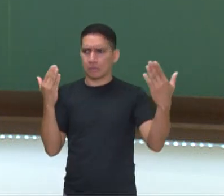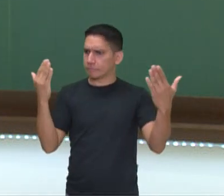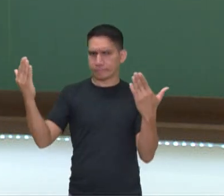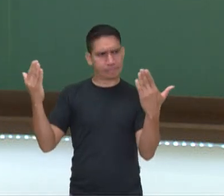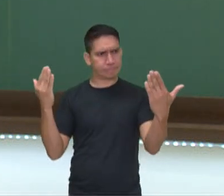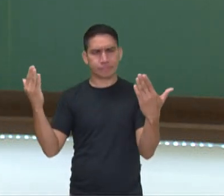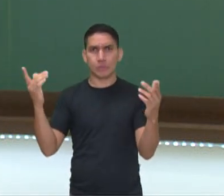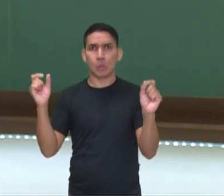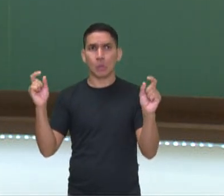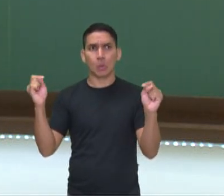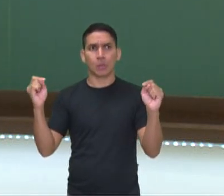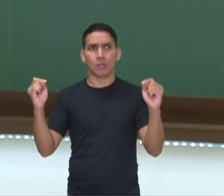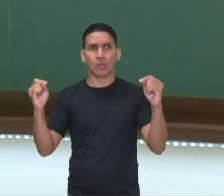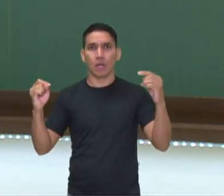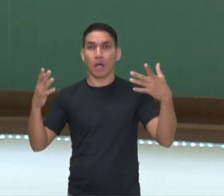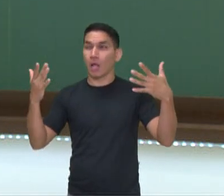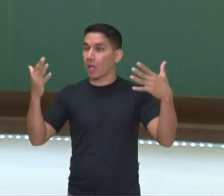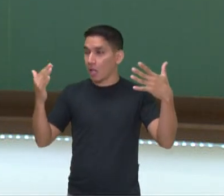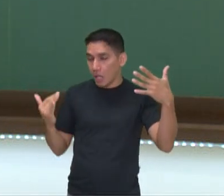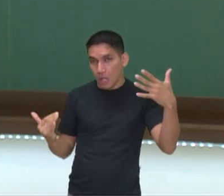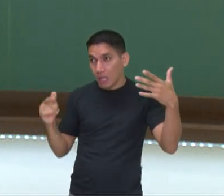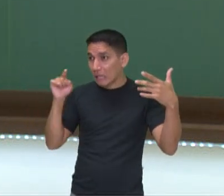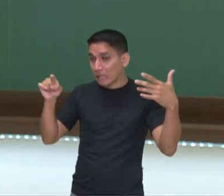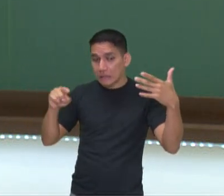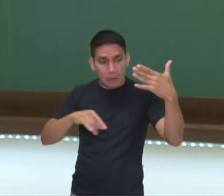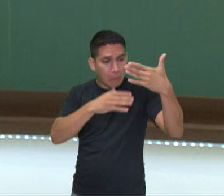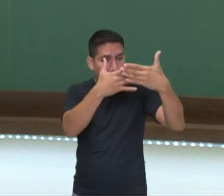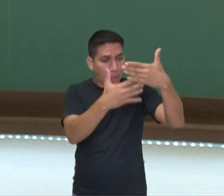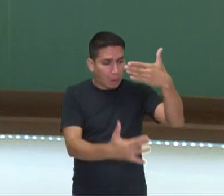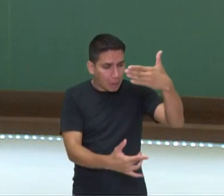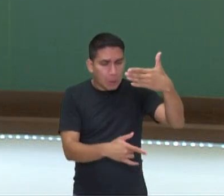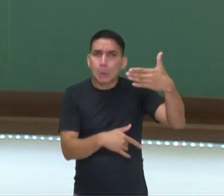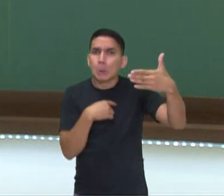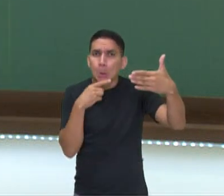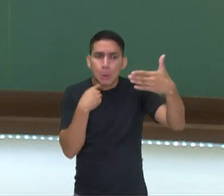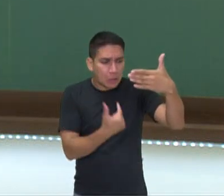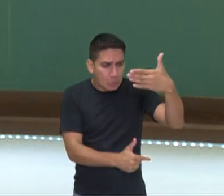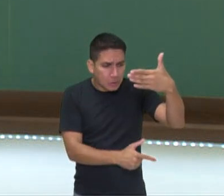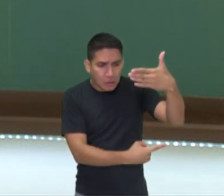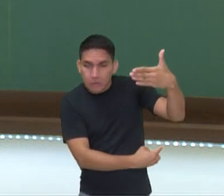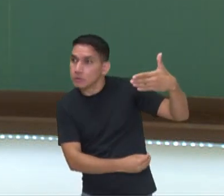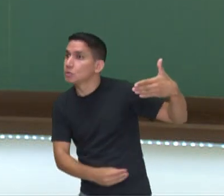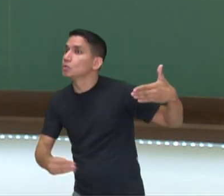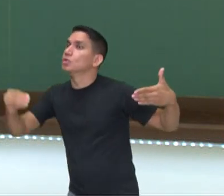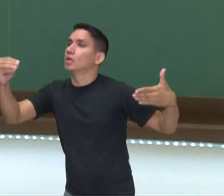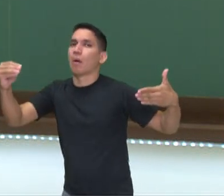ó, Mumbai, na Índia, que nem aparecia entre as 10 maiores cidades, passa